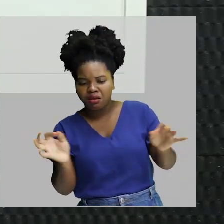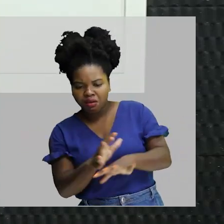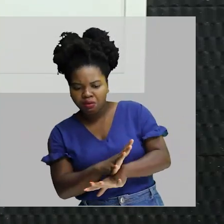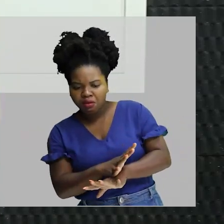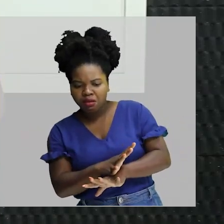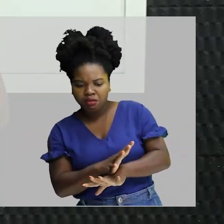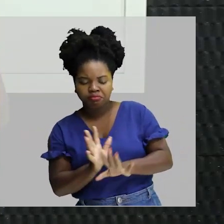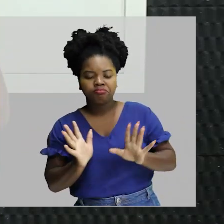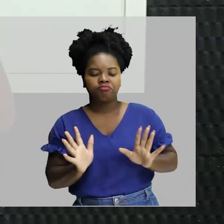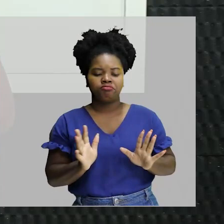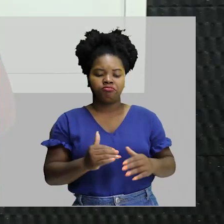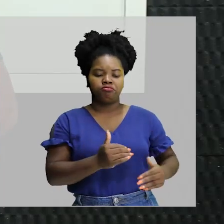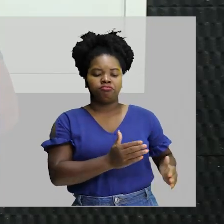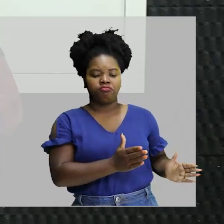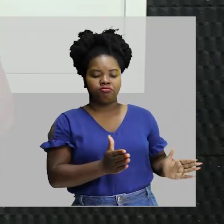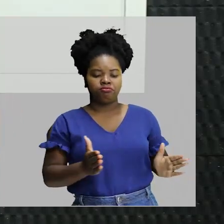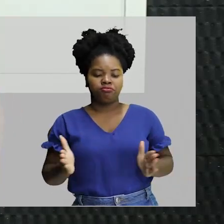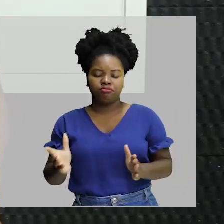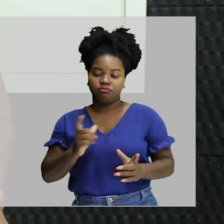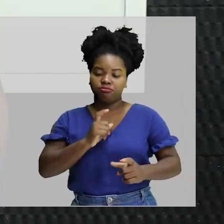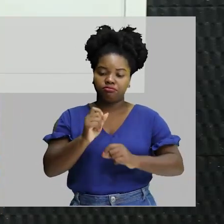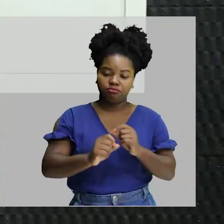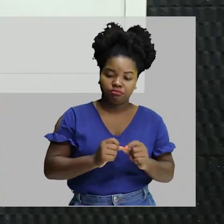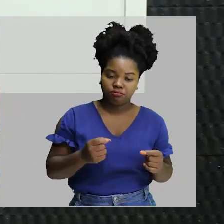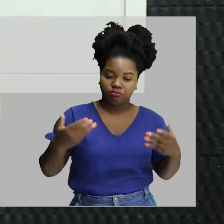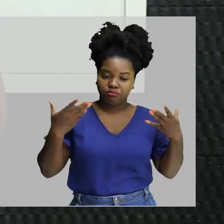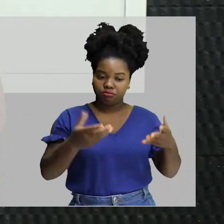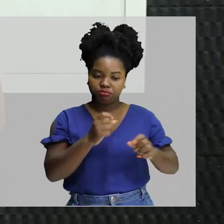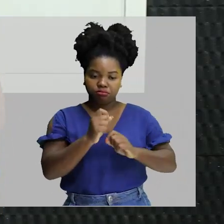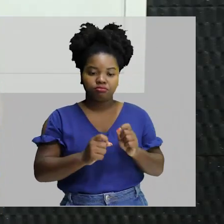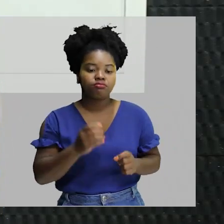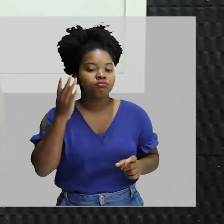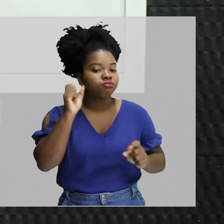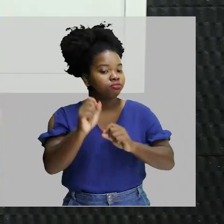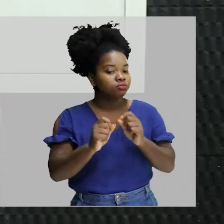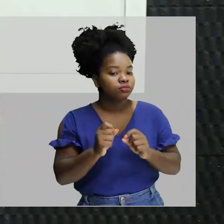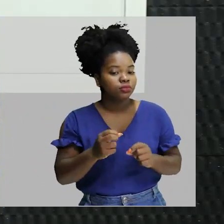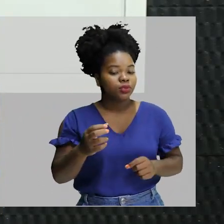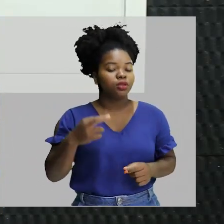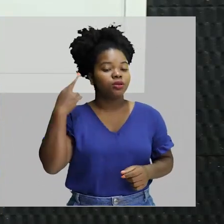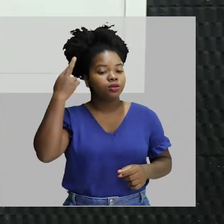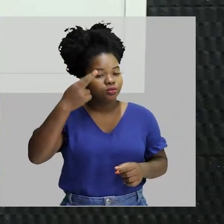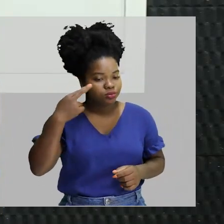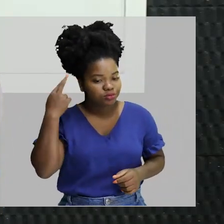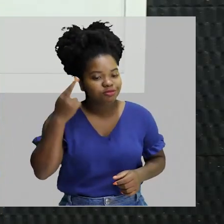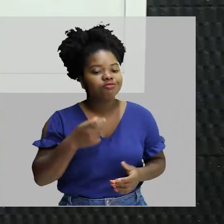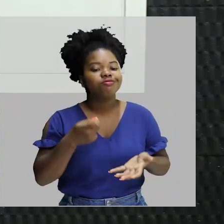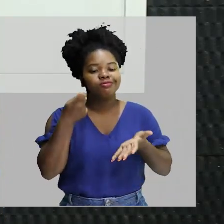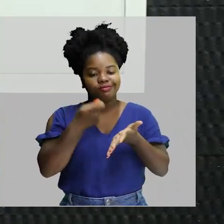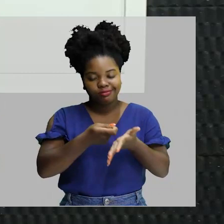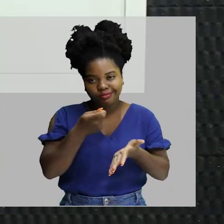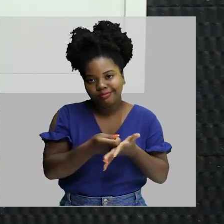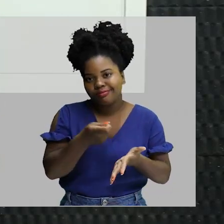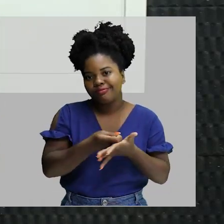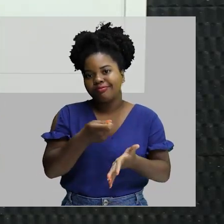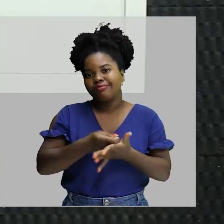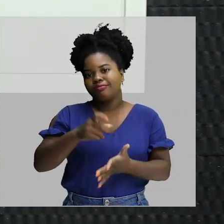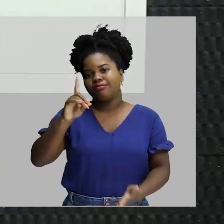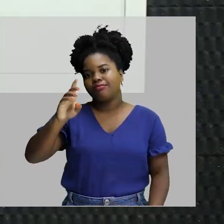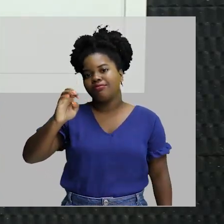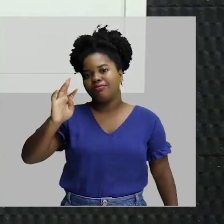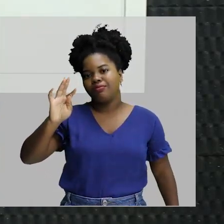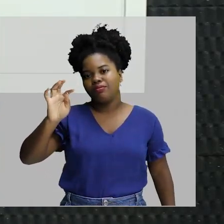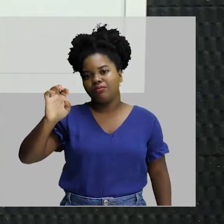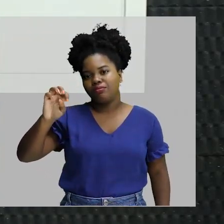acabada, este processo, aí nós estamos dentro de uma compreensão determinista. Tá? Essa